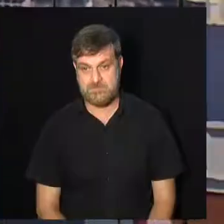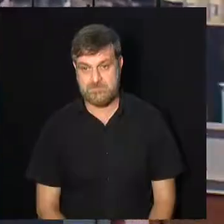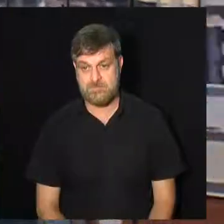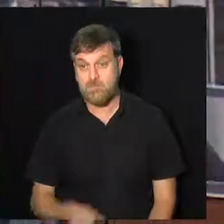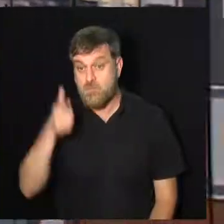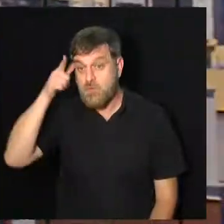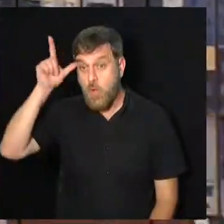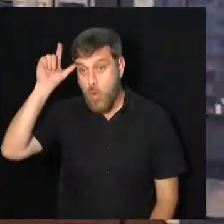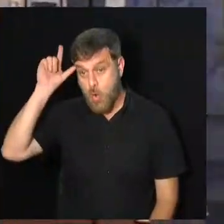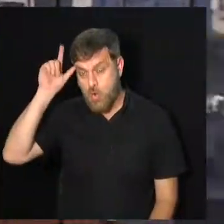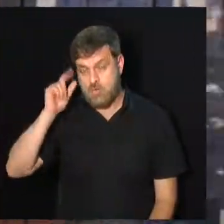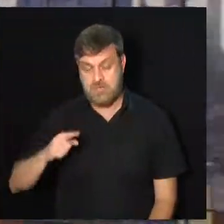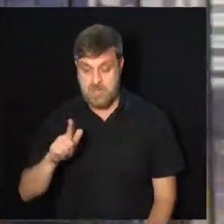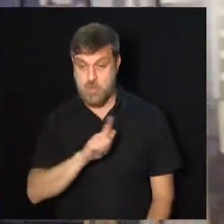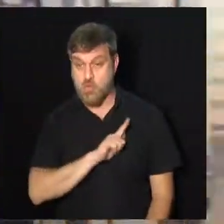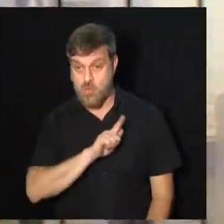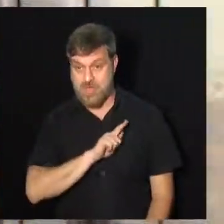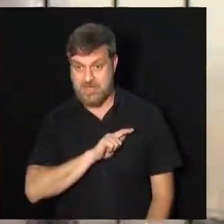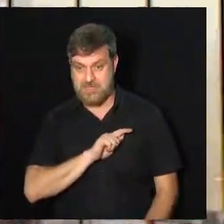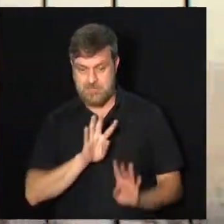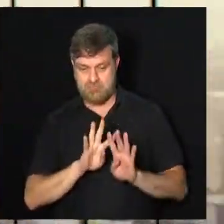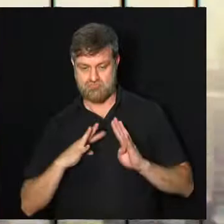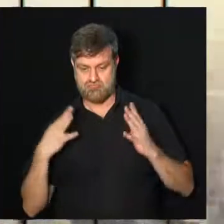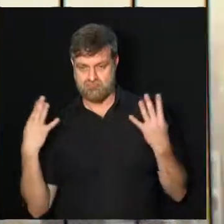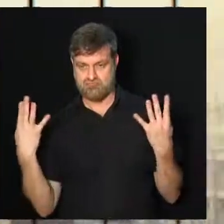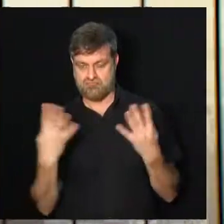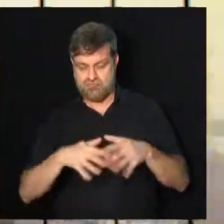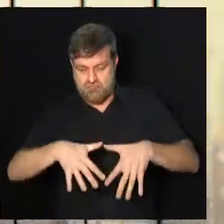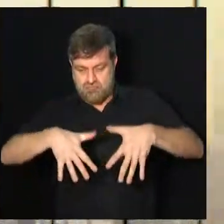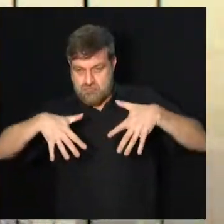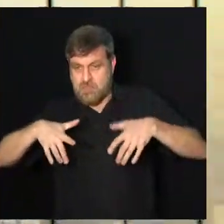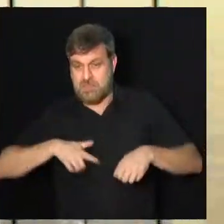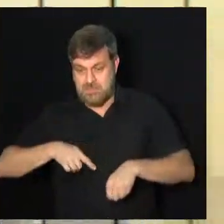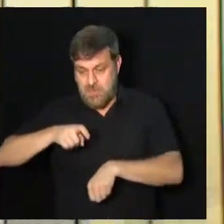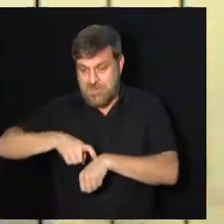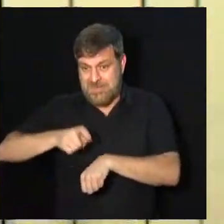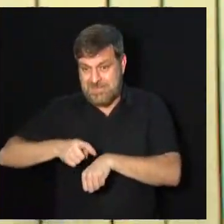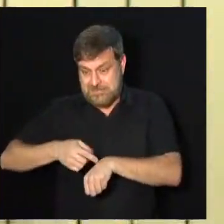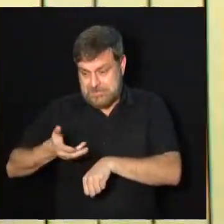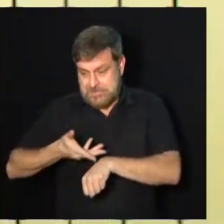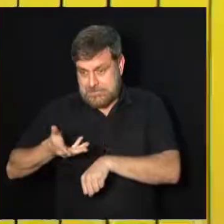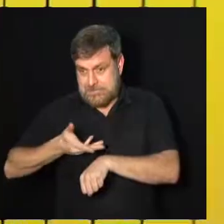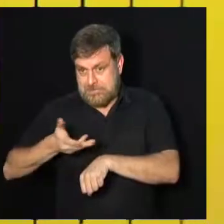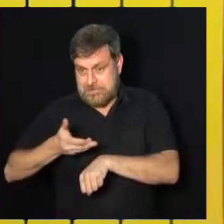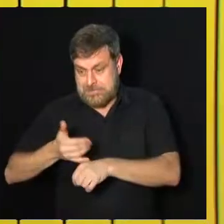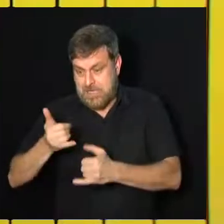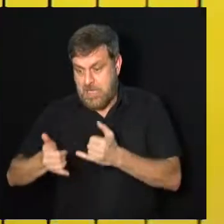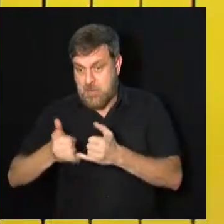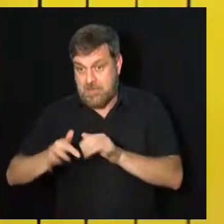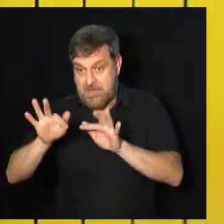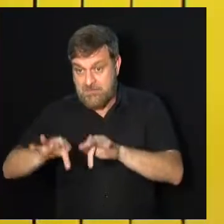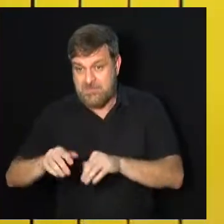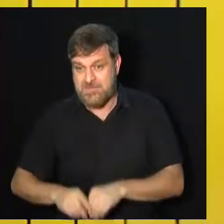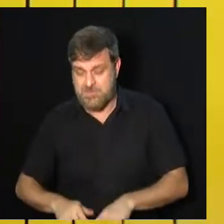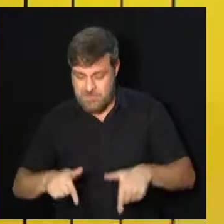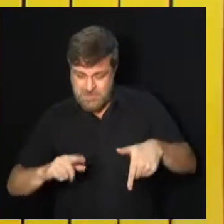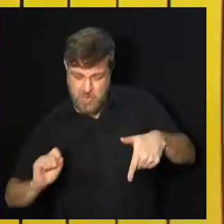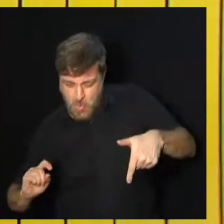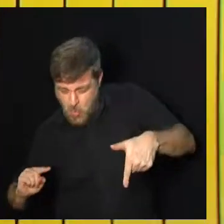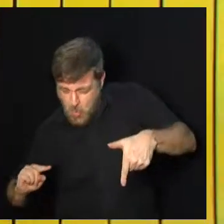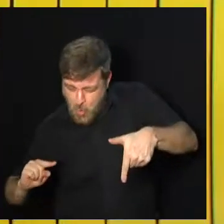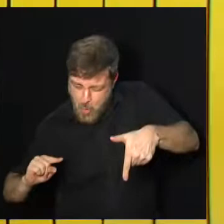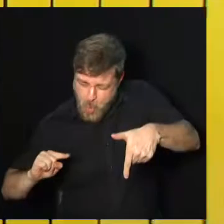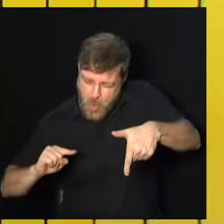Ontem, no estádio Brinco de Ouro, o Guarani utilizou o cronômetro ao seu favor. Marcou o gol da vitória